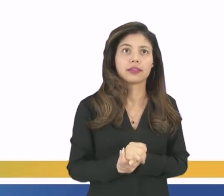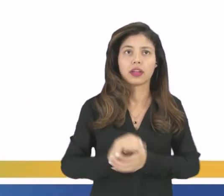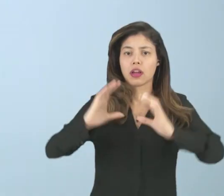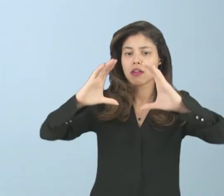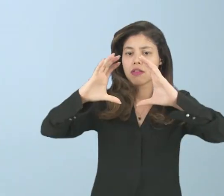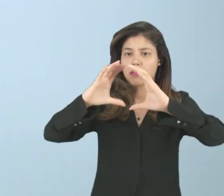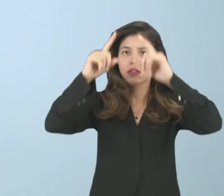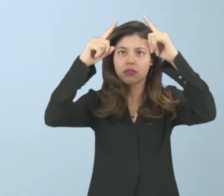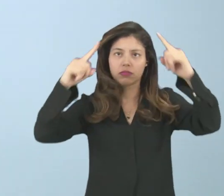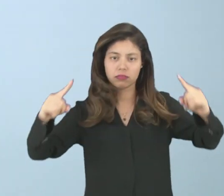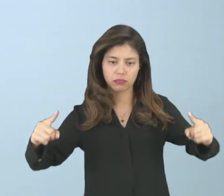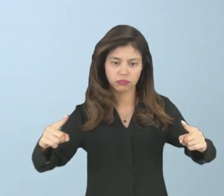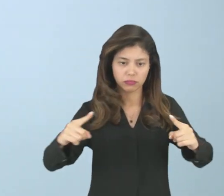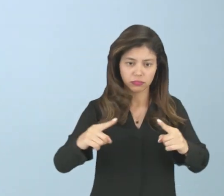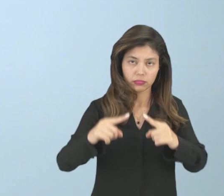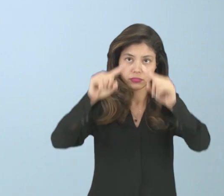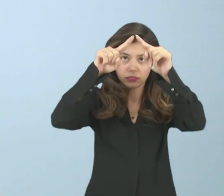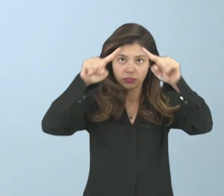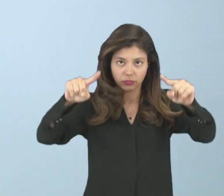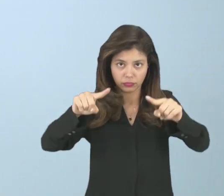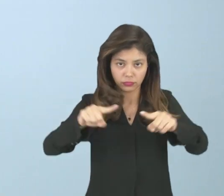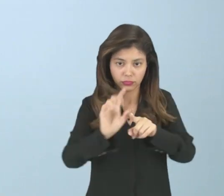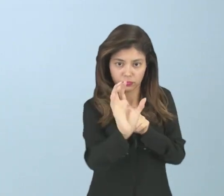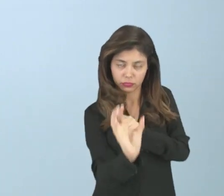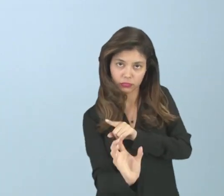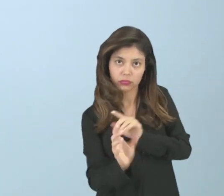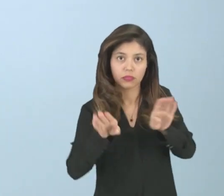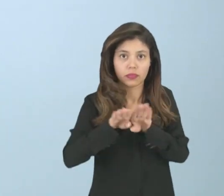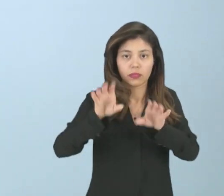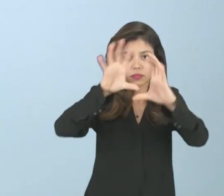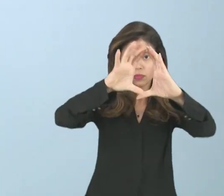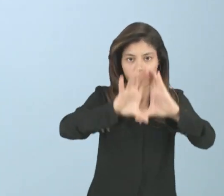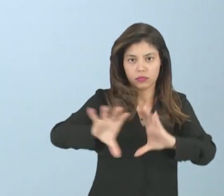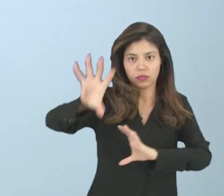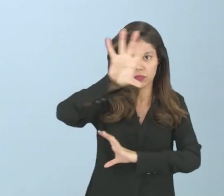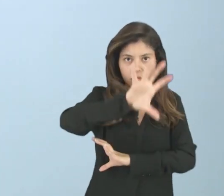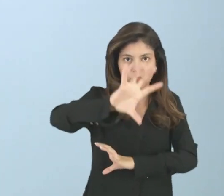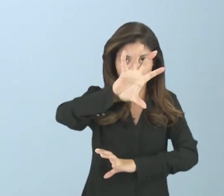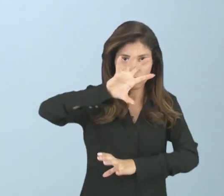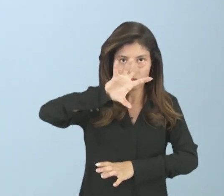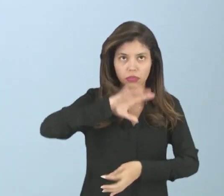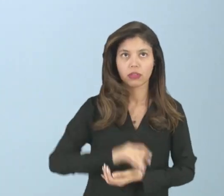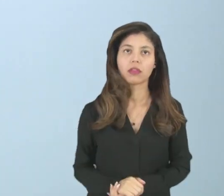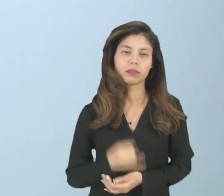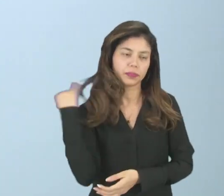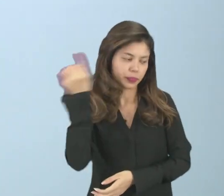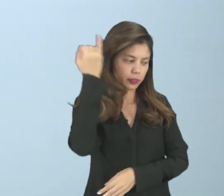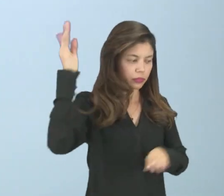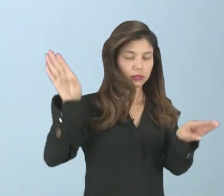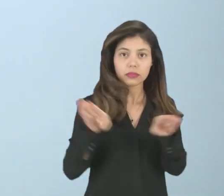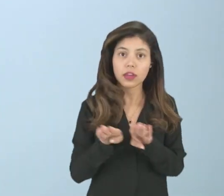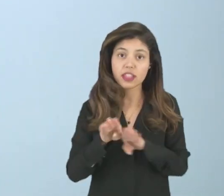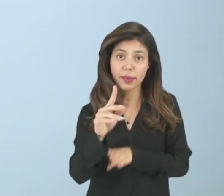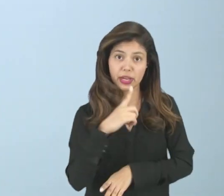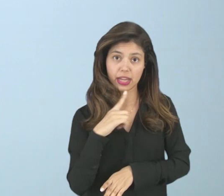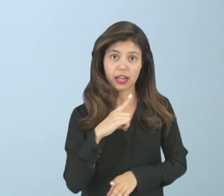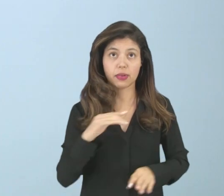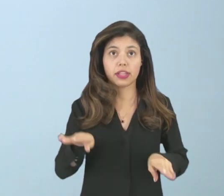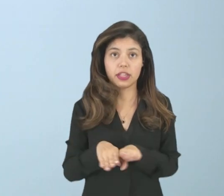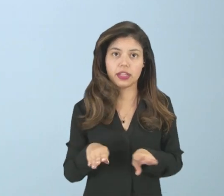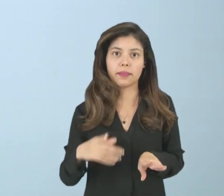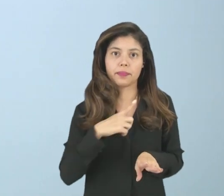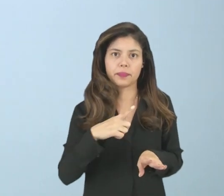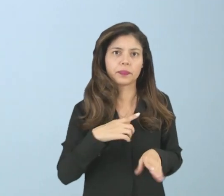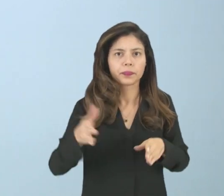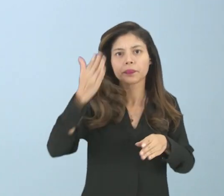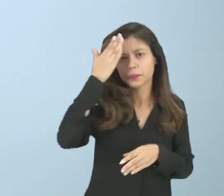e esfera, tá? São dois conteúdos realmente que dentro dos sólidos geométricos são importantíssimos. Eu quero saber se você está disposto a aprender.